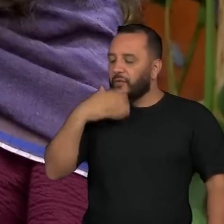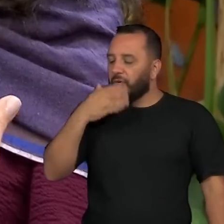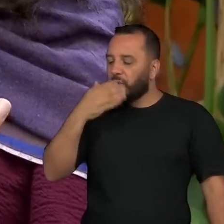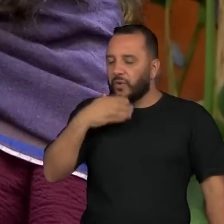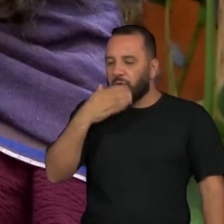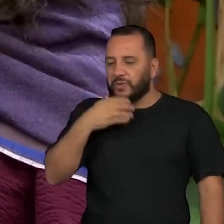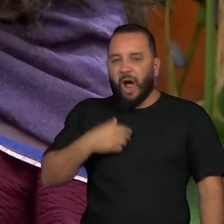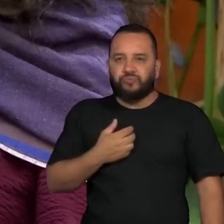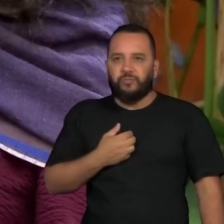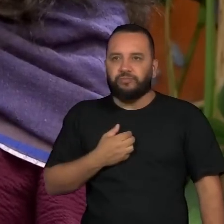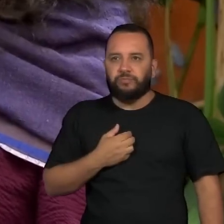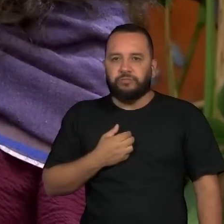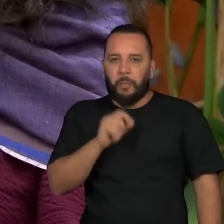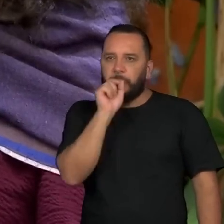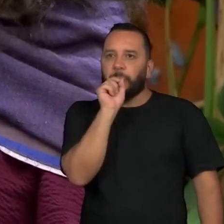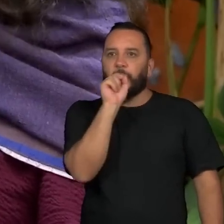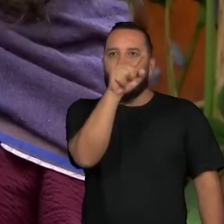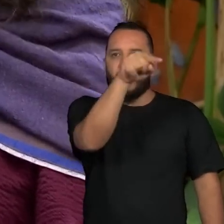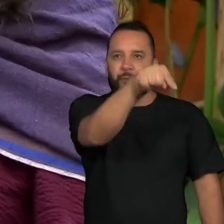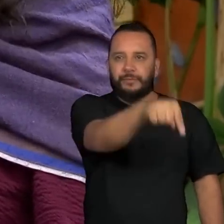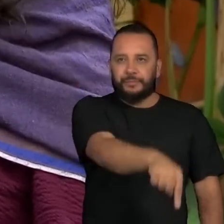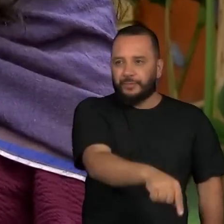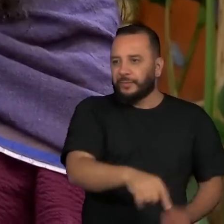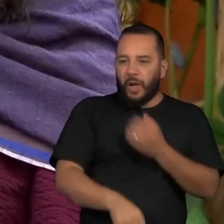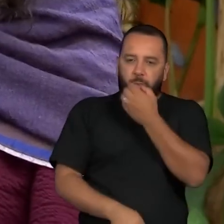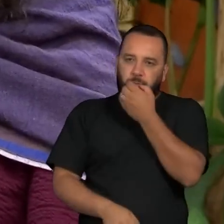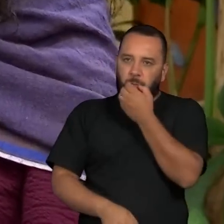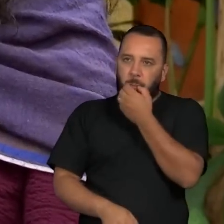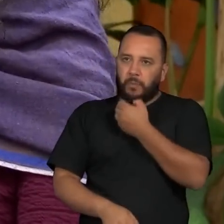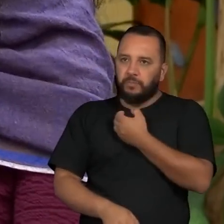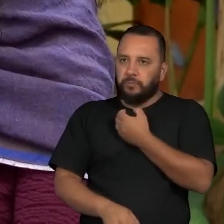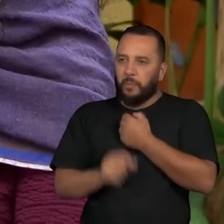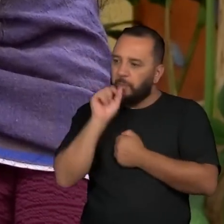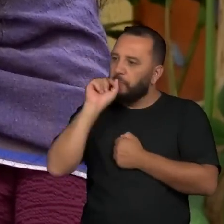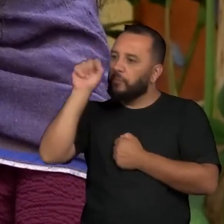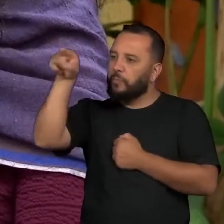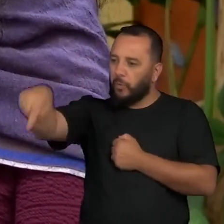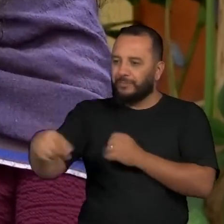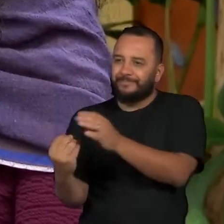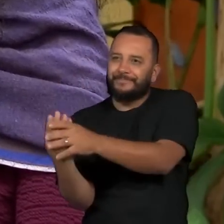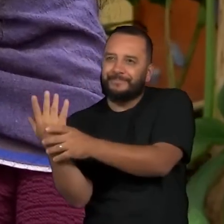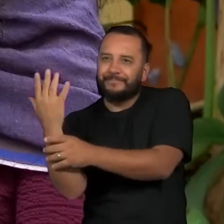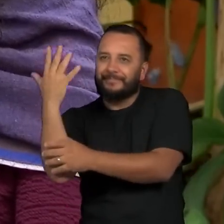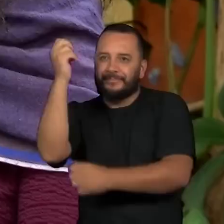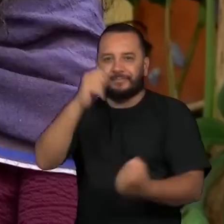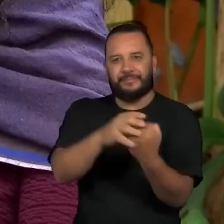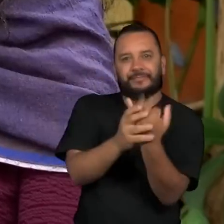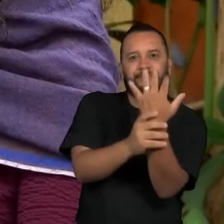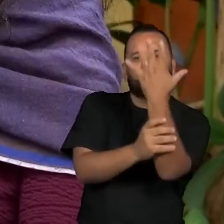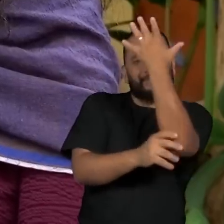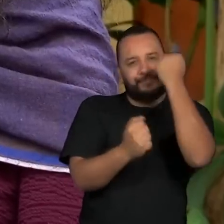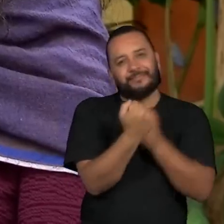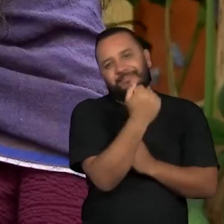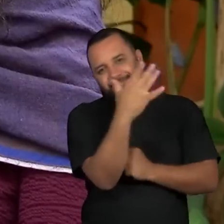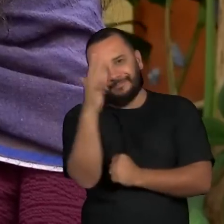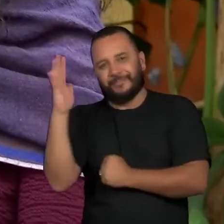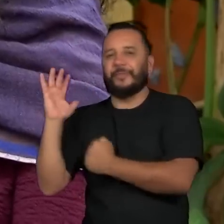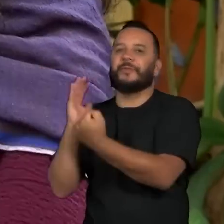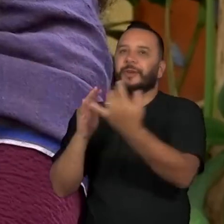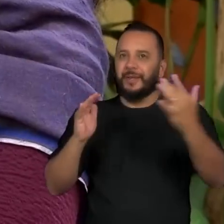comem, eles dispersam. E essa é uma forma de renovar, restaurar a mata